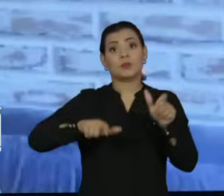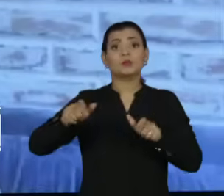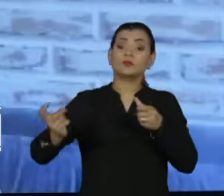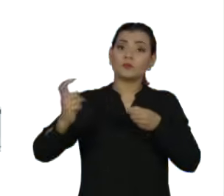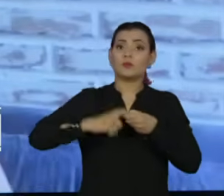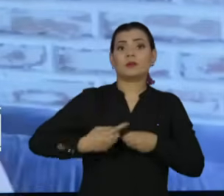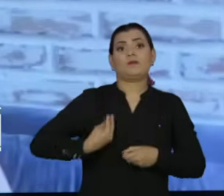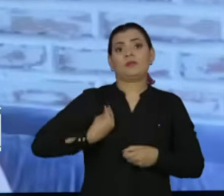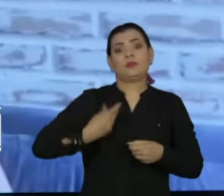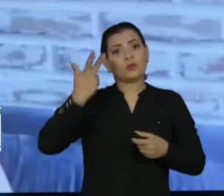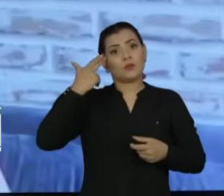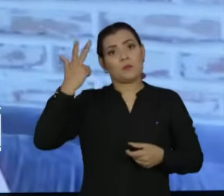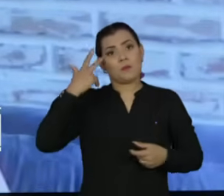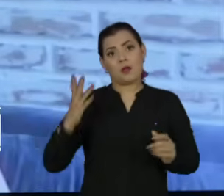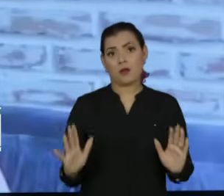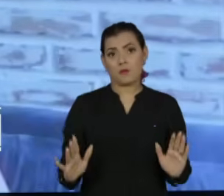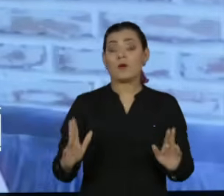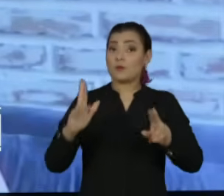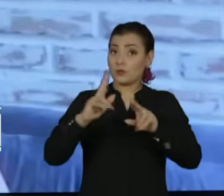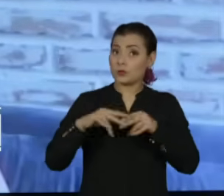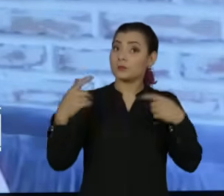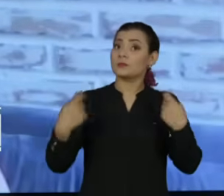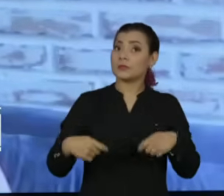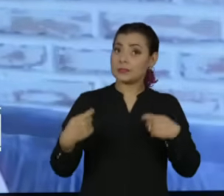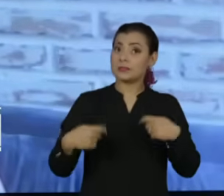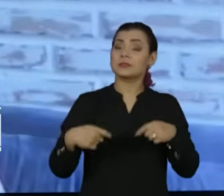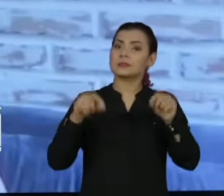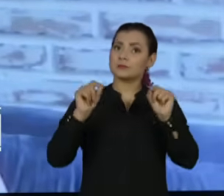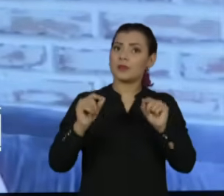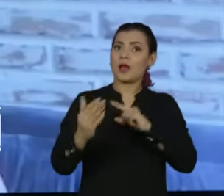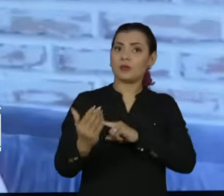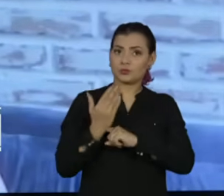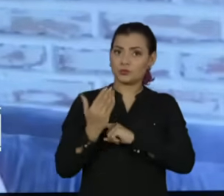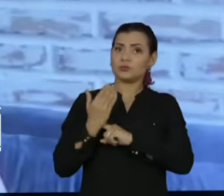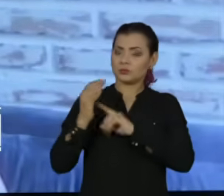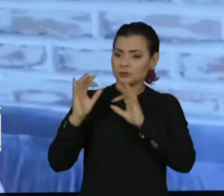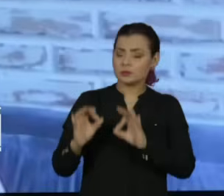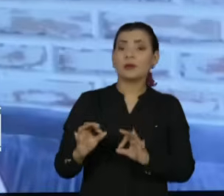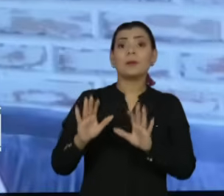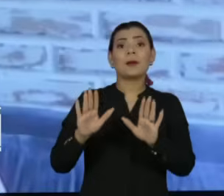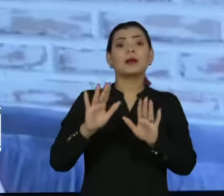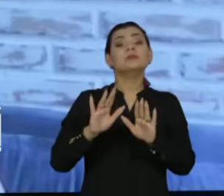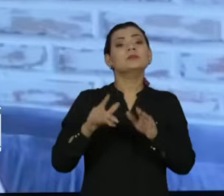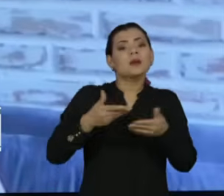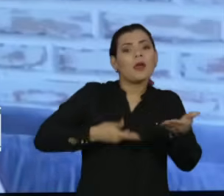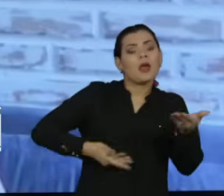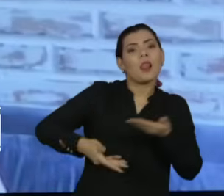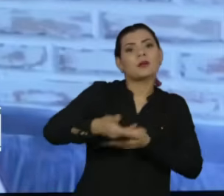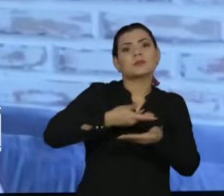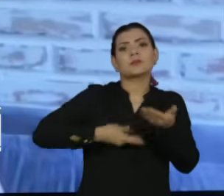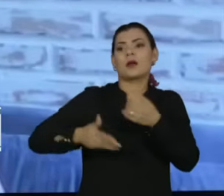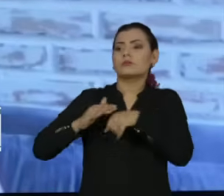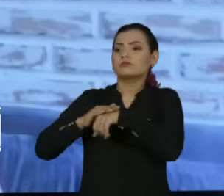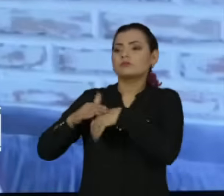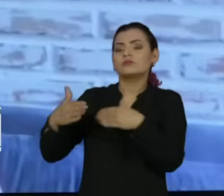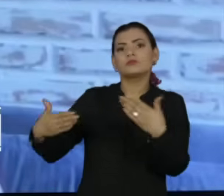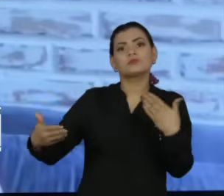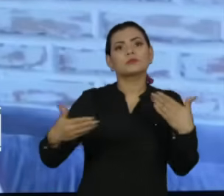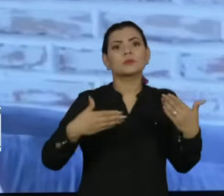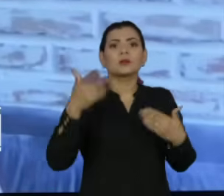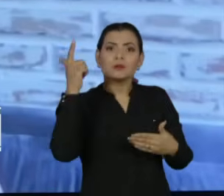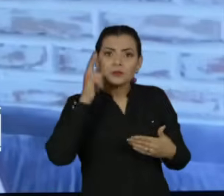à sua rotina. O conhecimento técnico ajuda, mas muitas vezes é a rede socioafetiva que vai fazer um papel